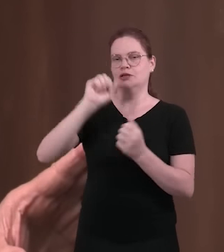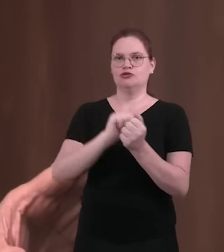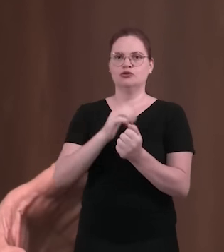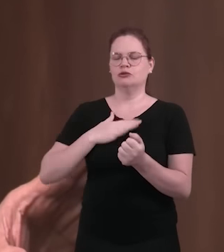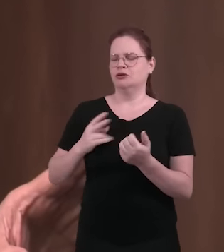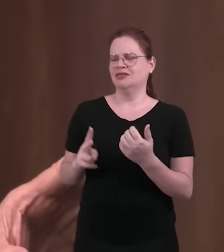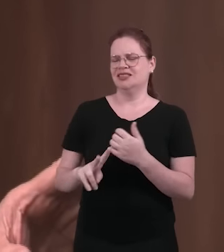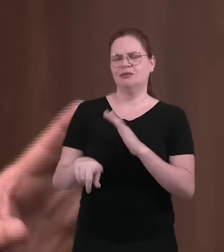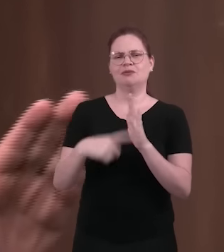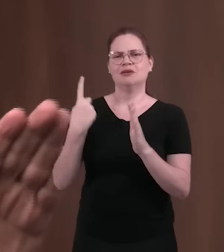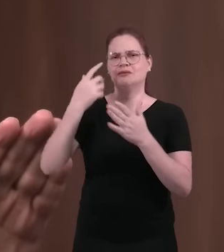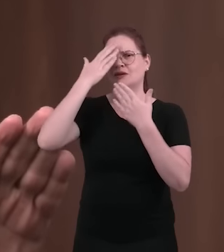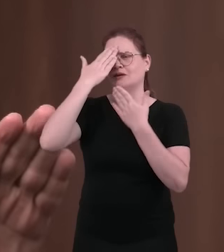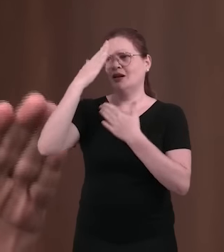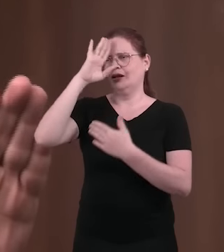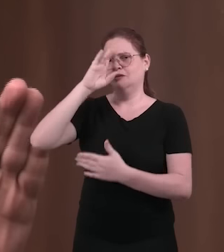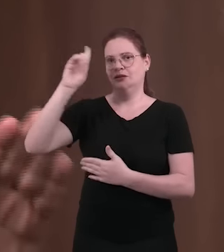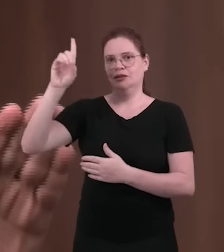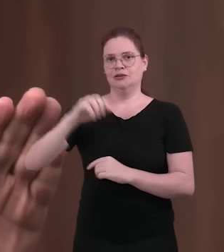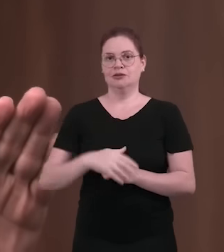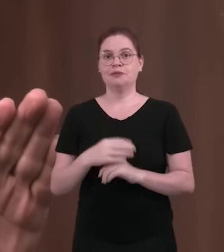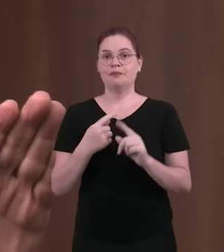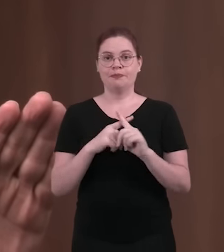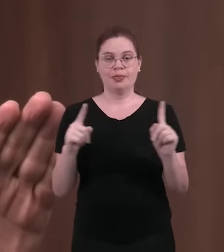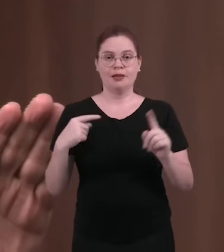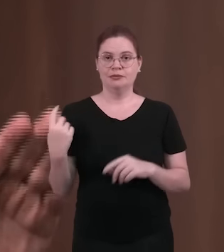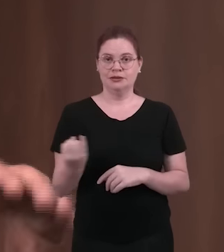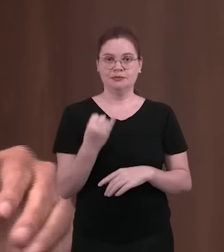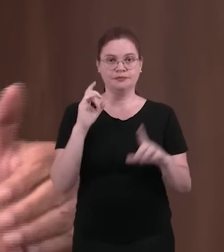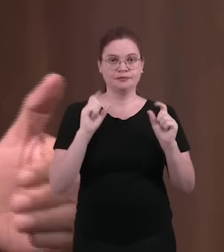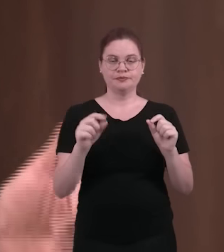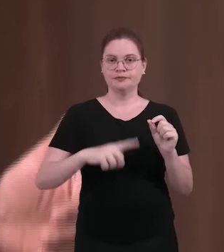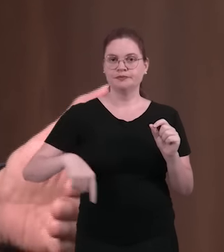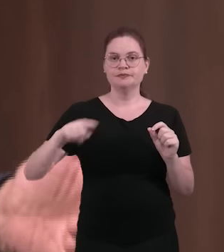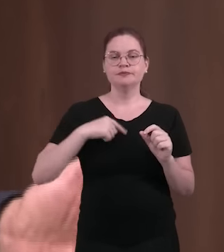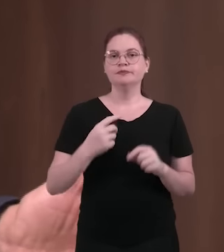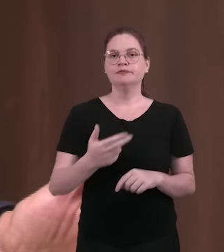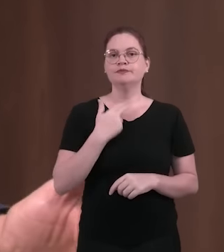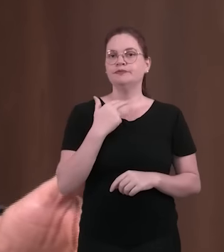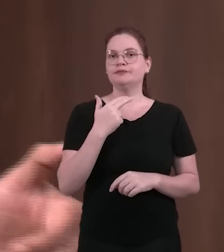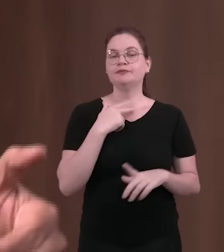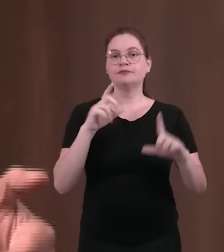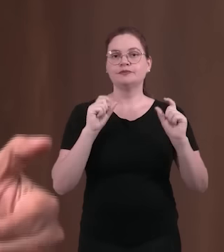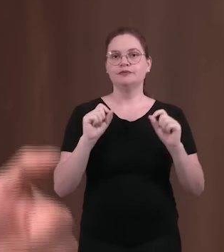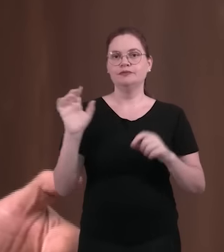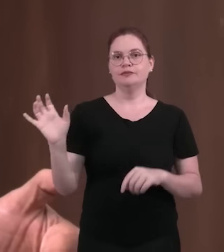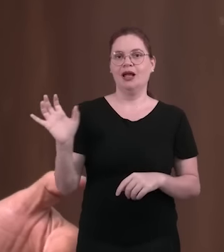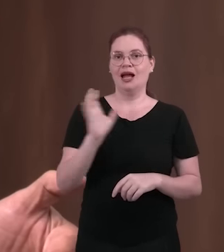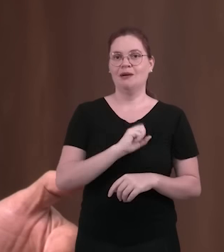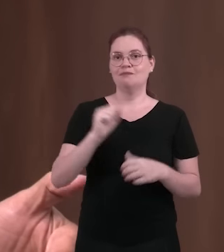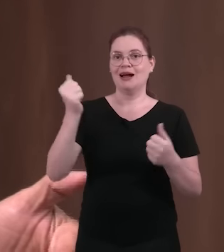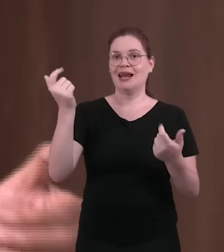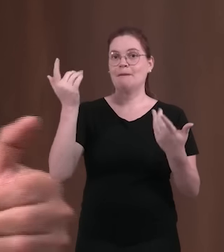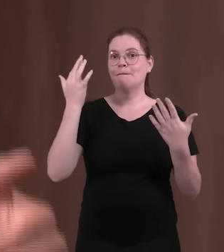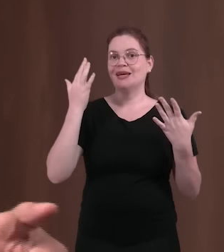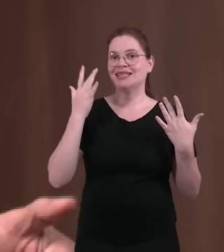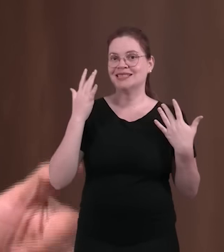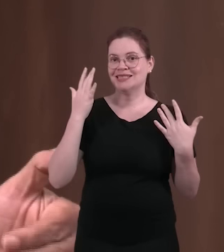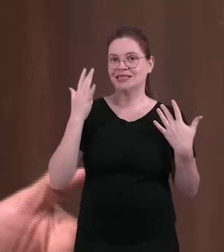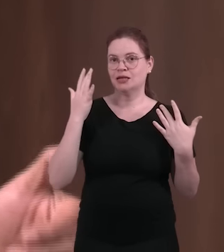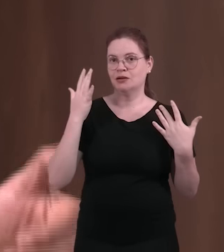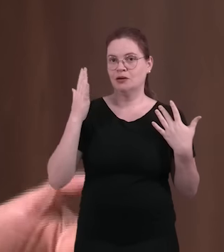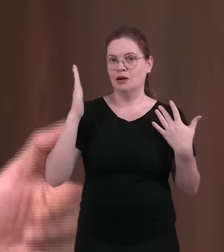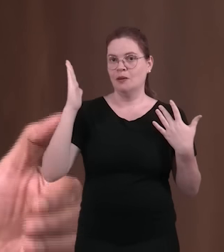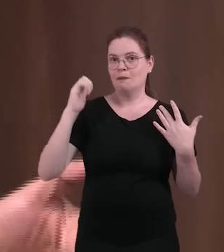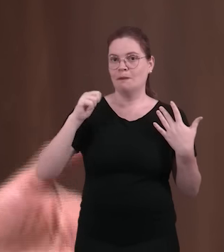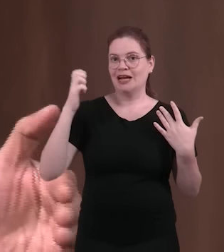gratidão. Agora, é muito importante. Nós jamais podemos amar a bênção mais do